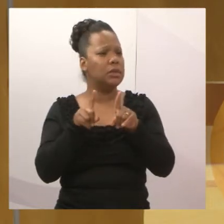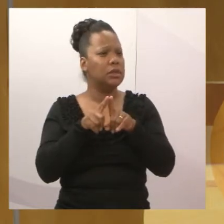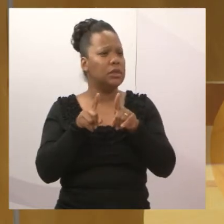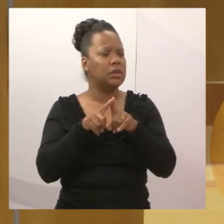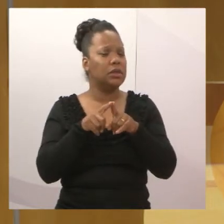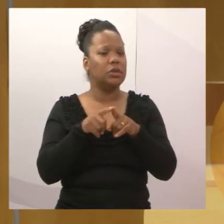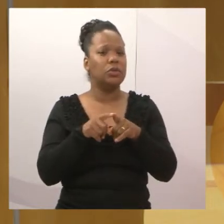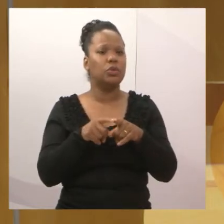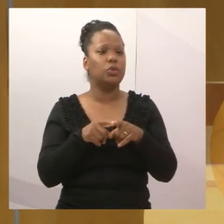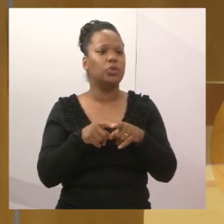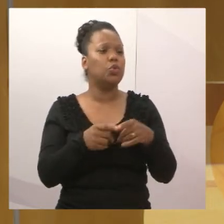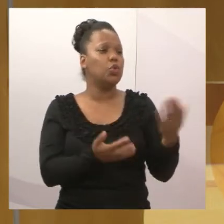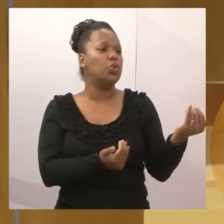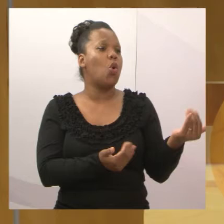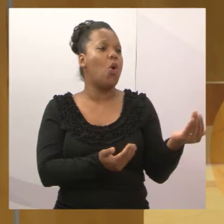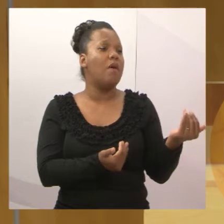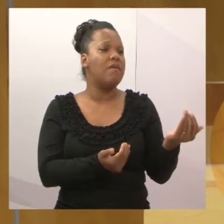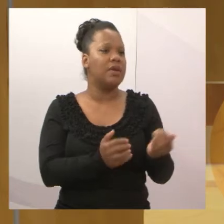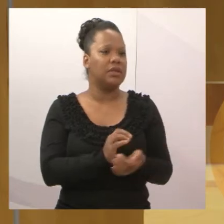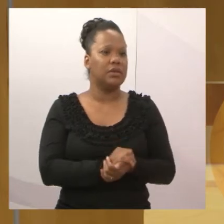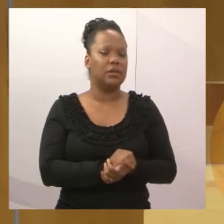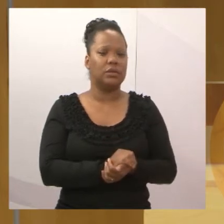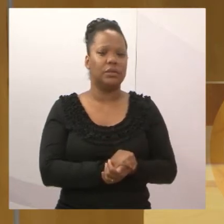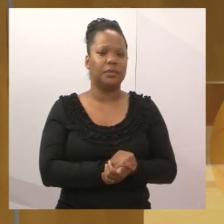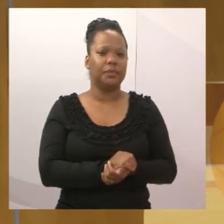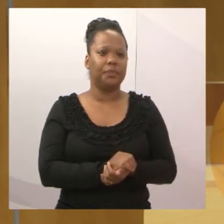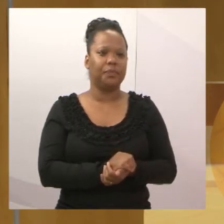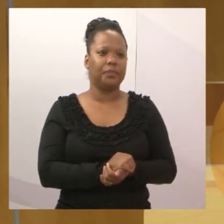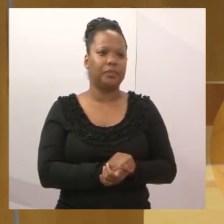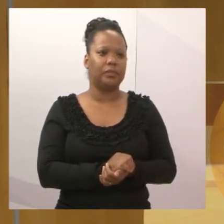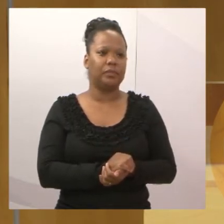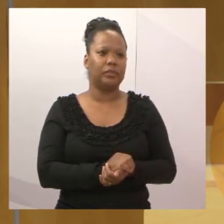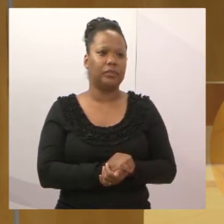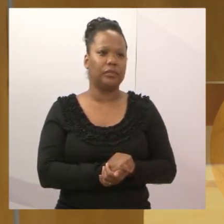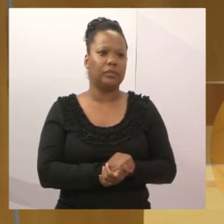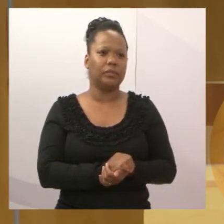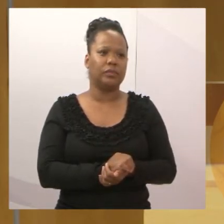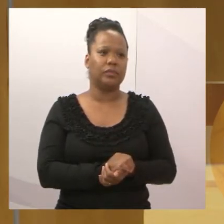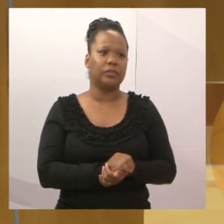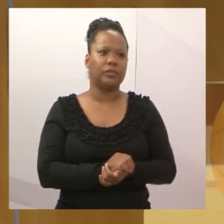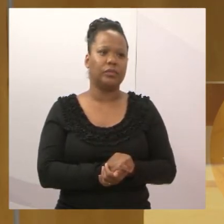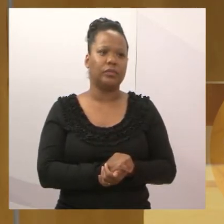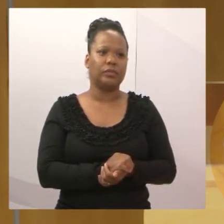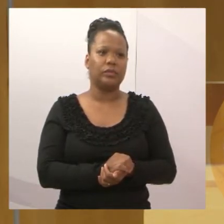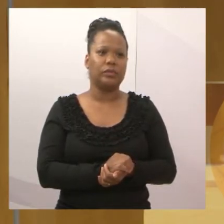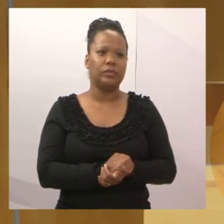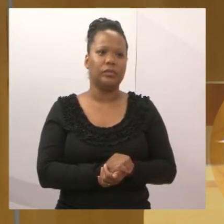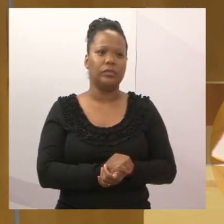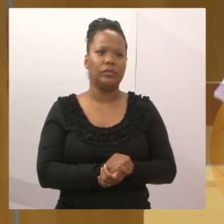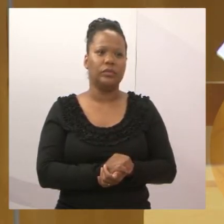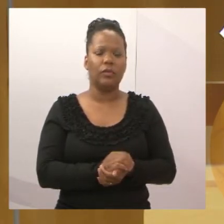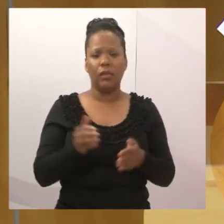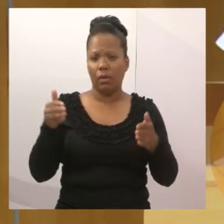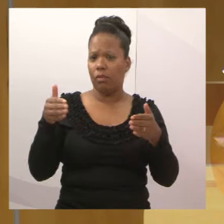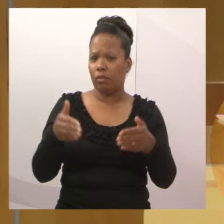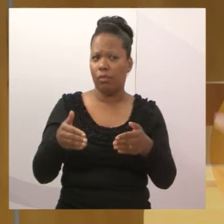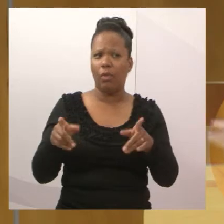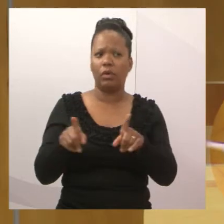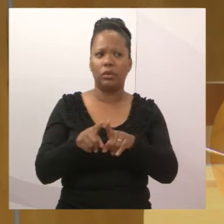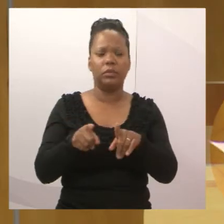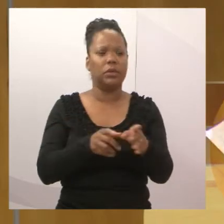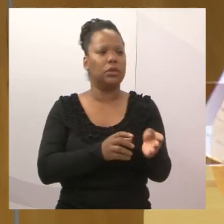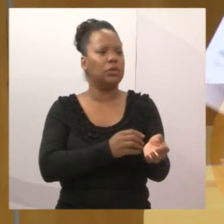nossa juventude. Então, trabalhar muito, direcionar várias ações para a nossa